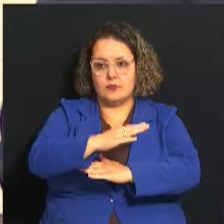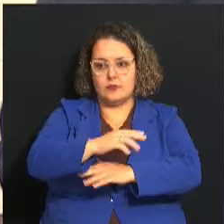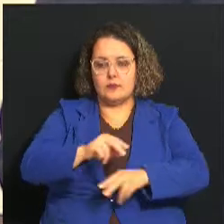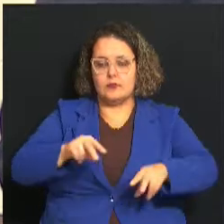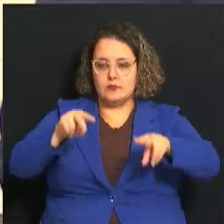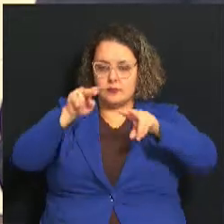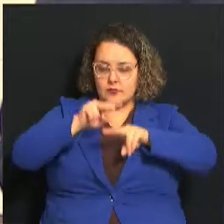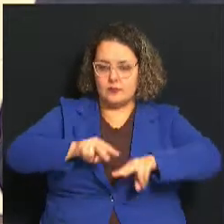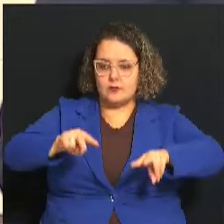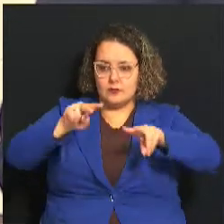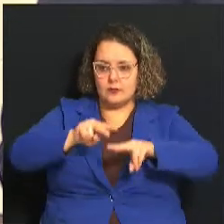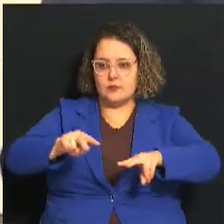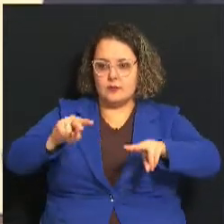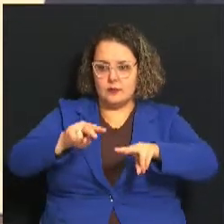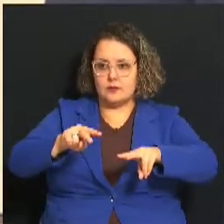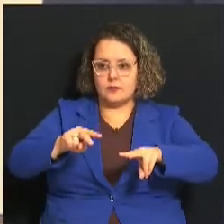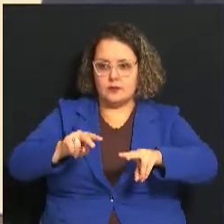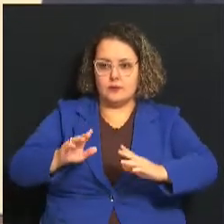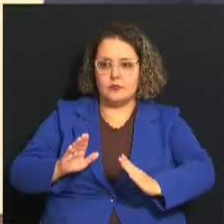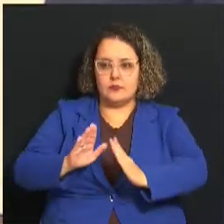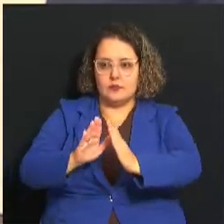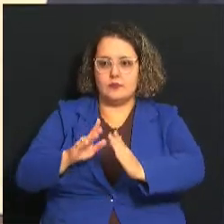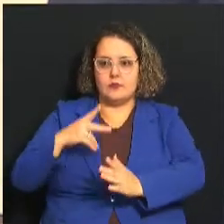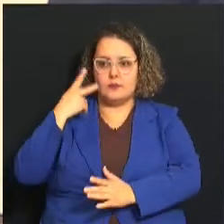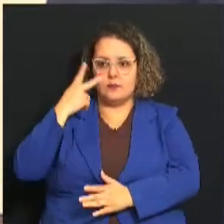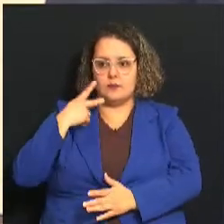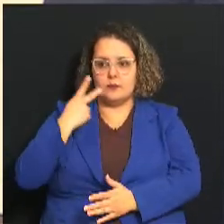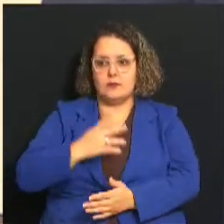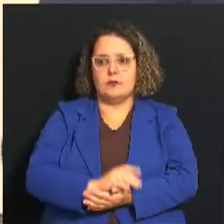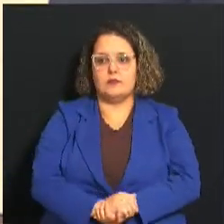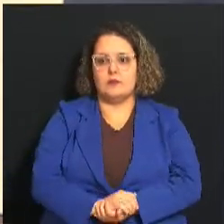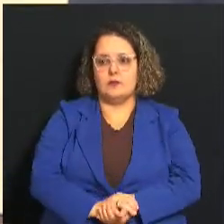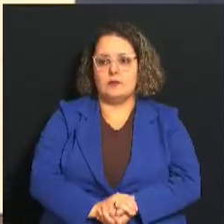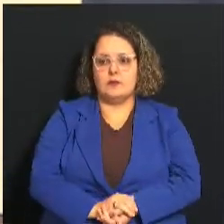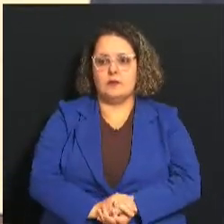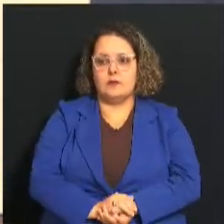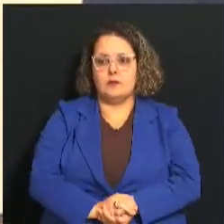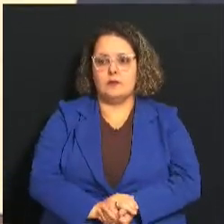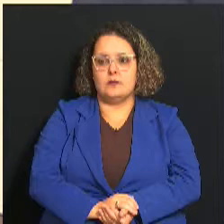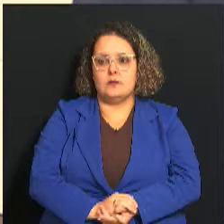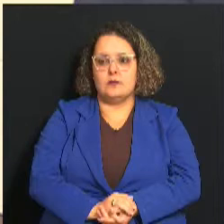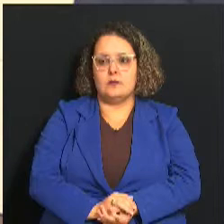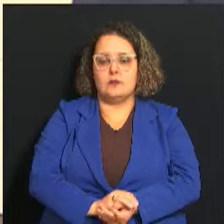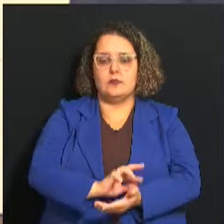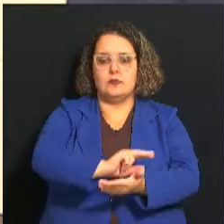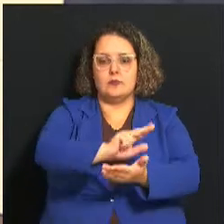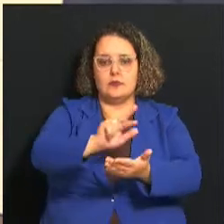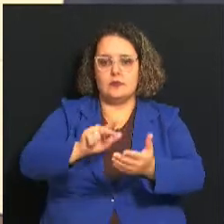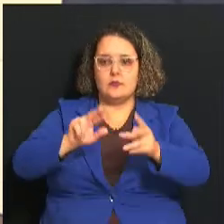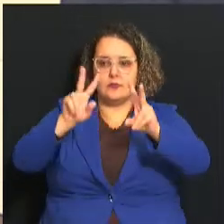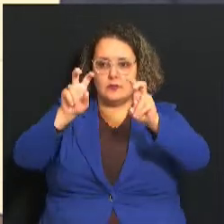a constituição das frentes parlamentares de vários temas.